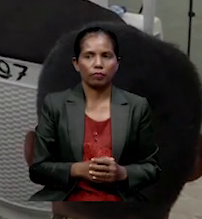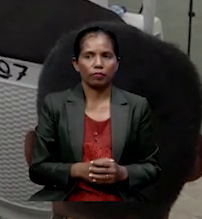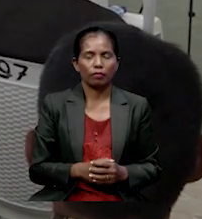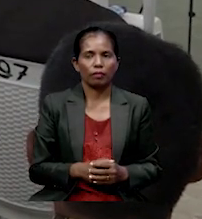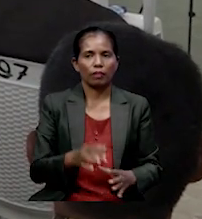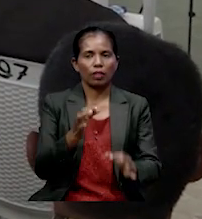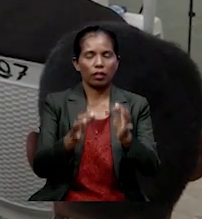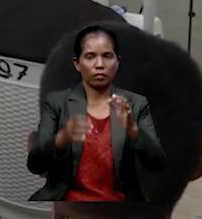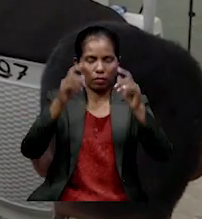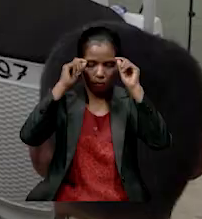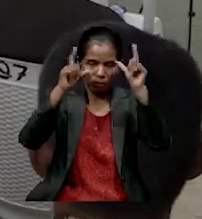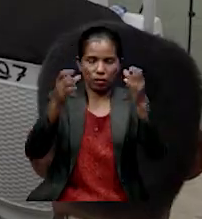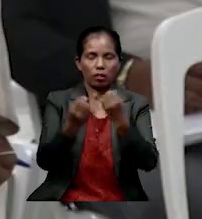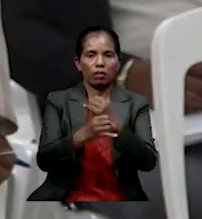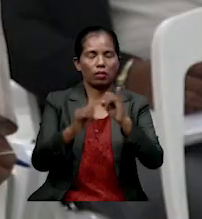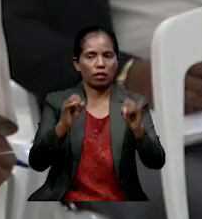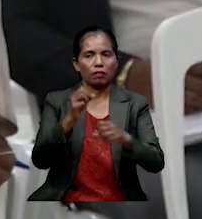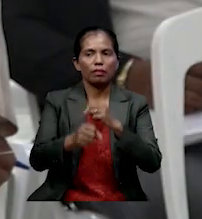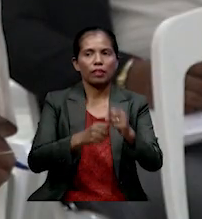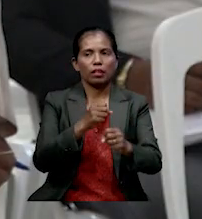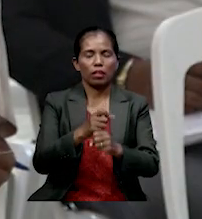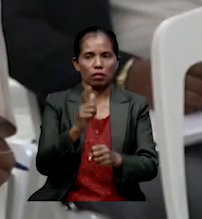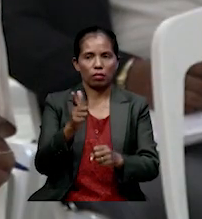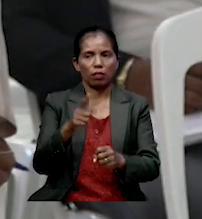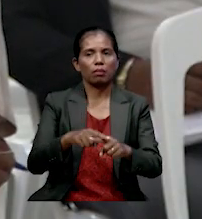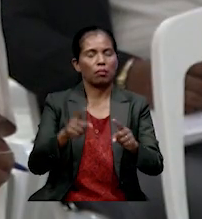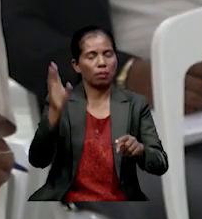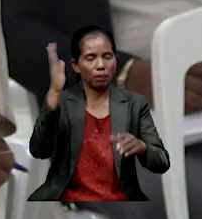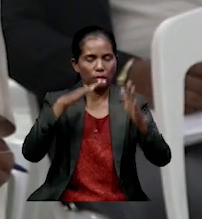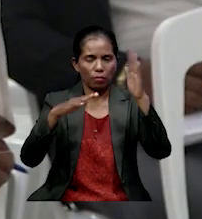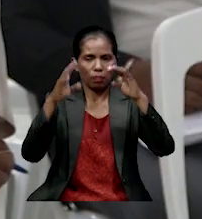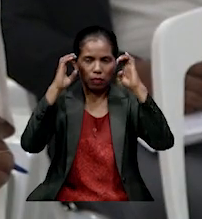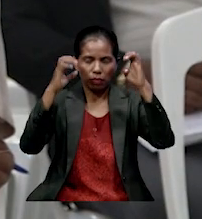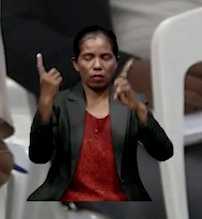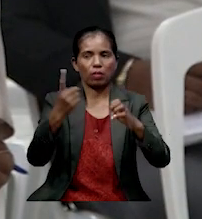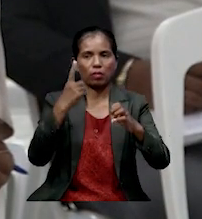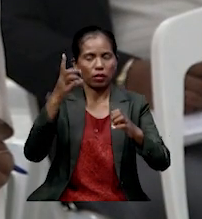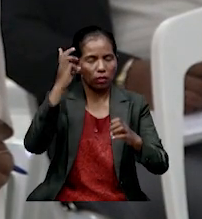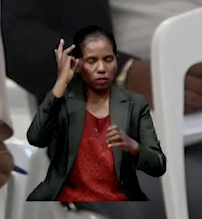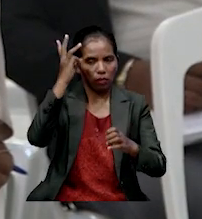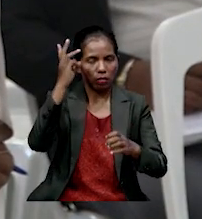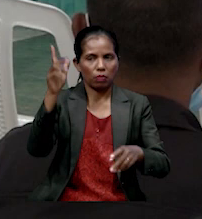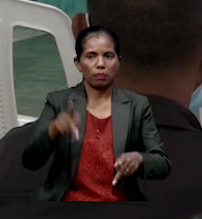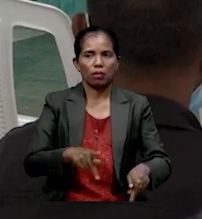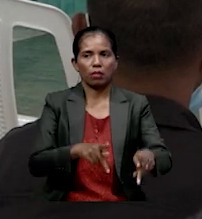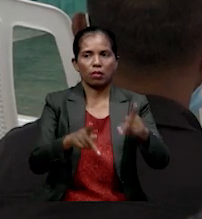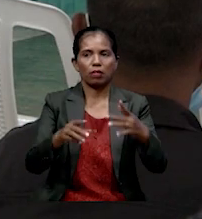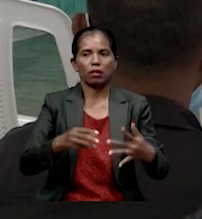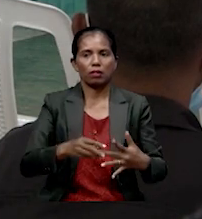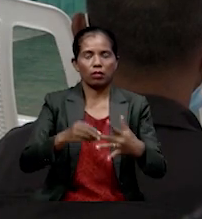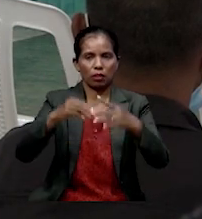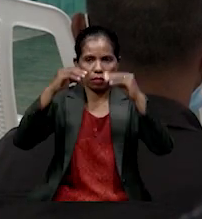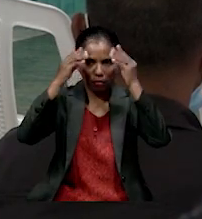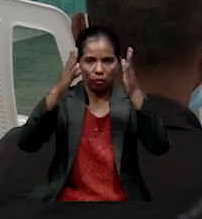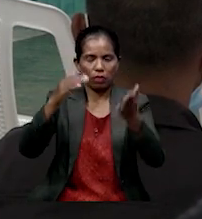Mas que Timor-Leste o kung an tinan rua nulu ona mai be problema educação na fatin sei preocupação ba público. Liu-liu manorin nain